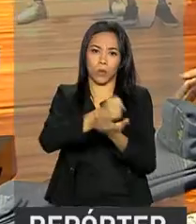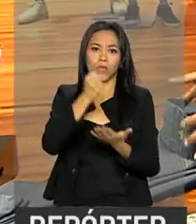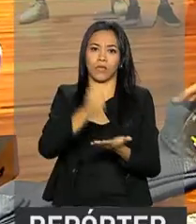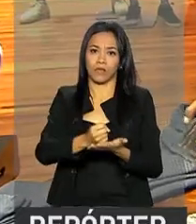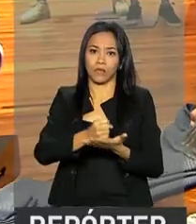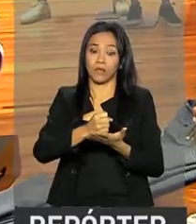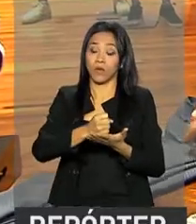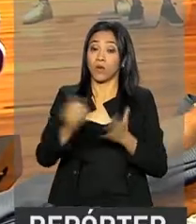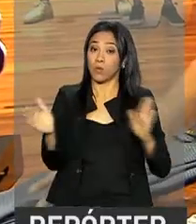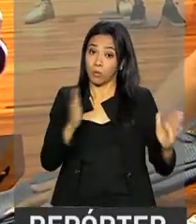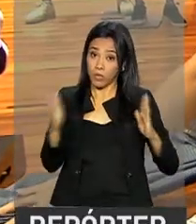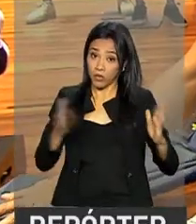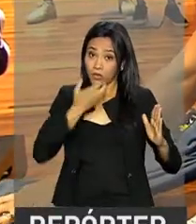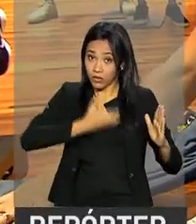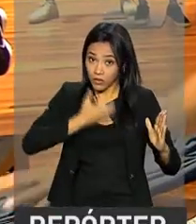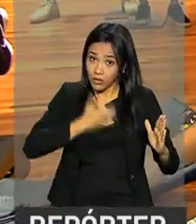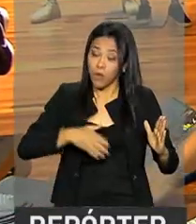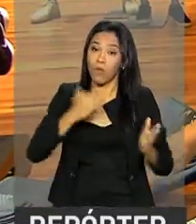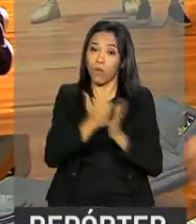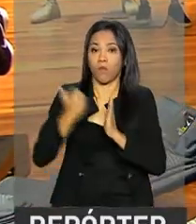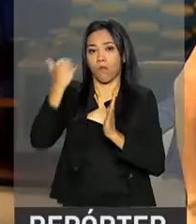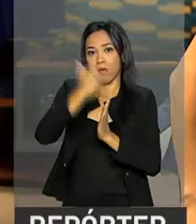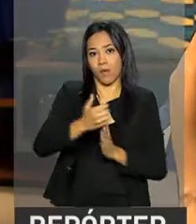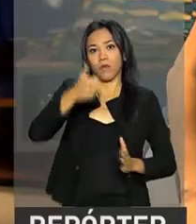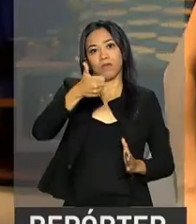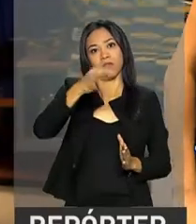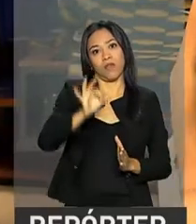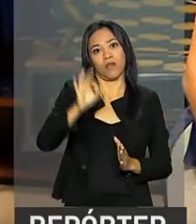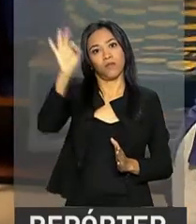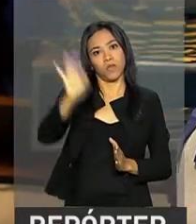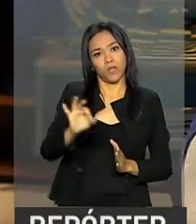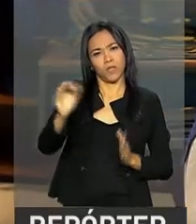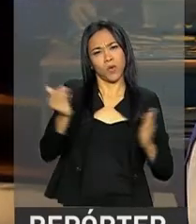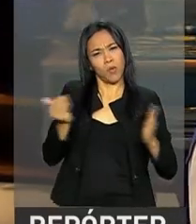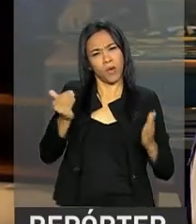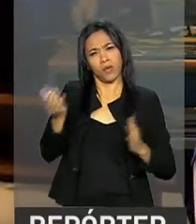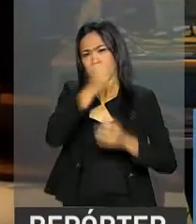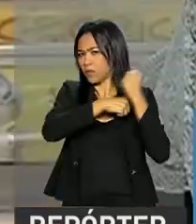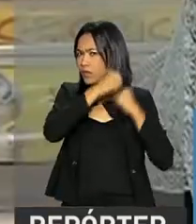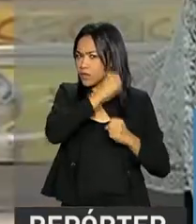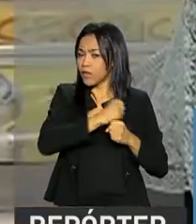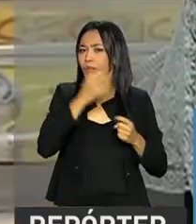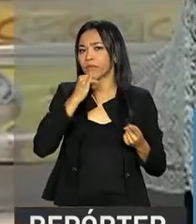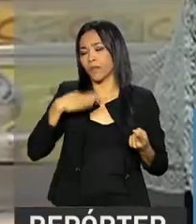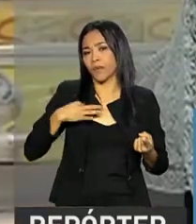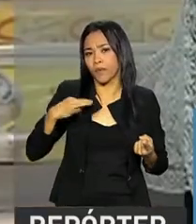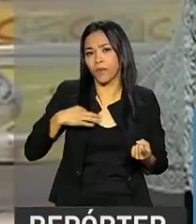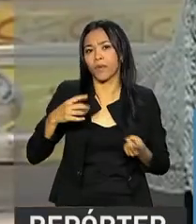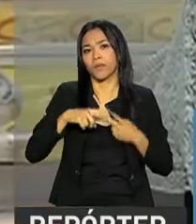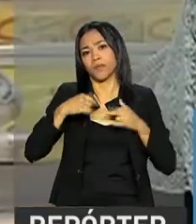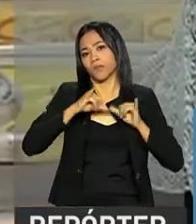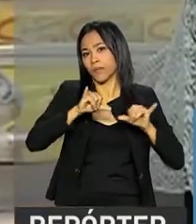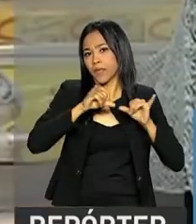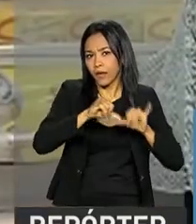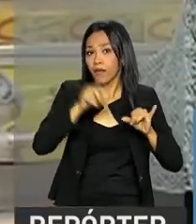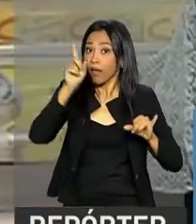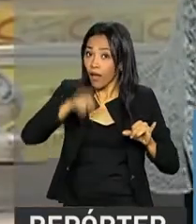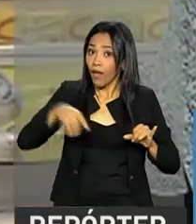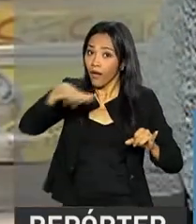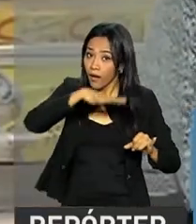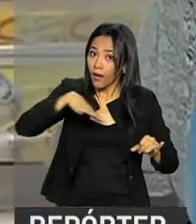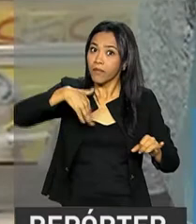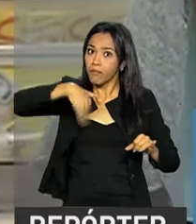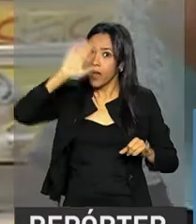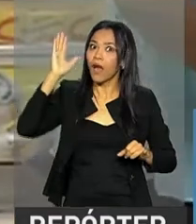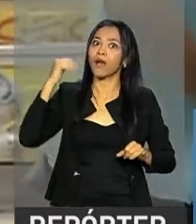um aumento de 10% em relação ao ano anterior vestuário e supermercados são os setores que mais